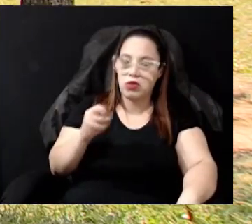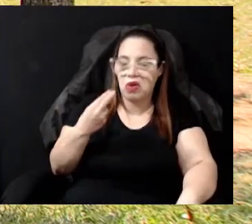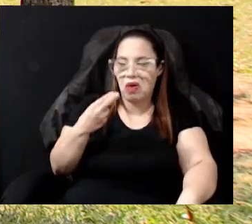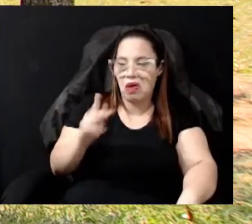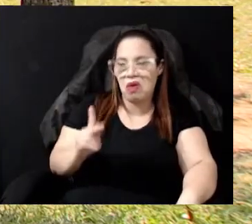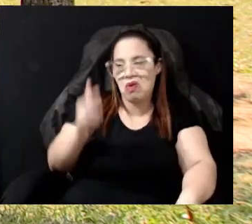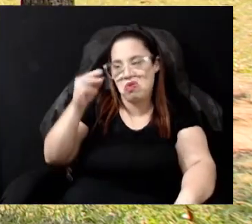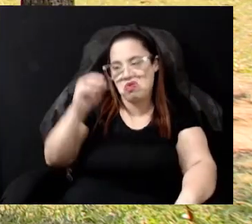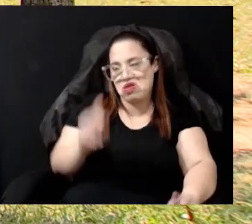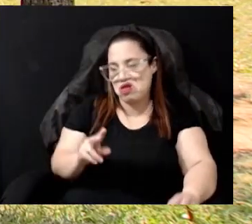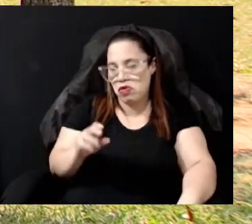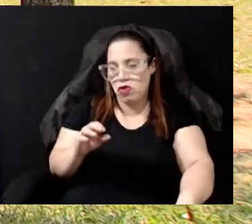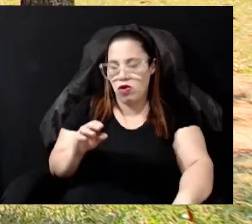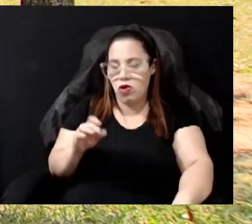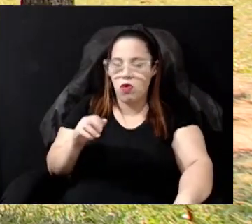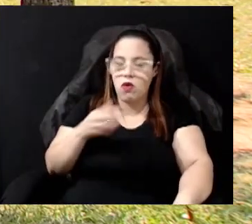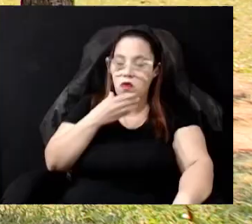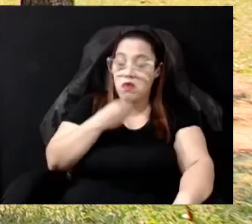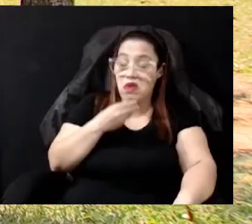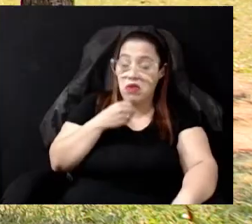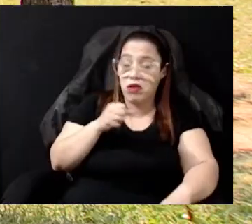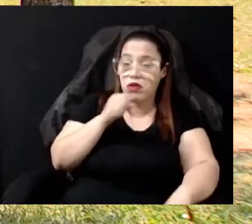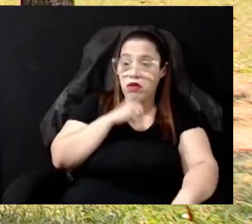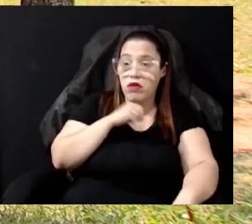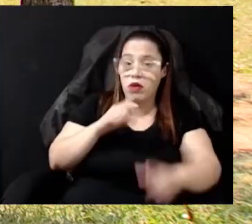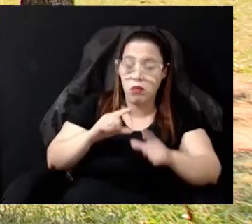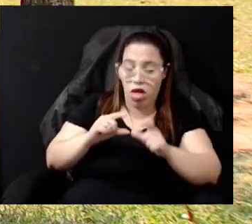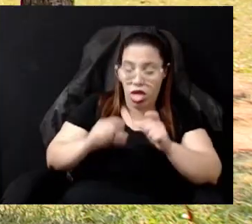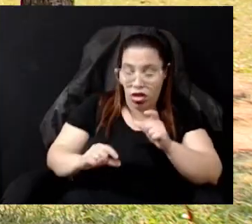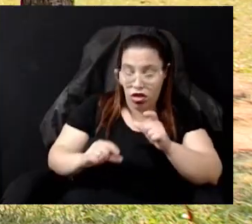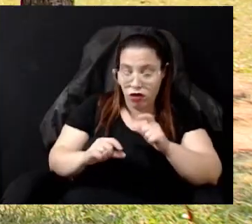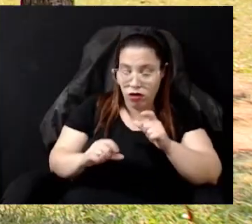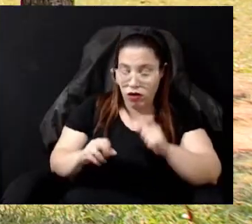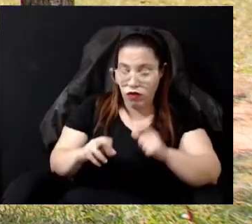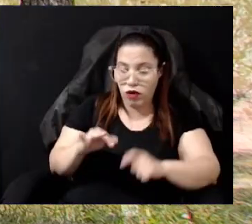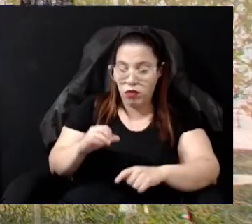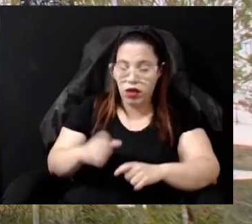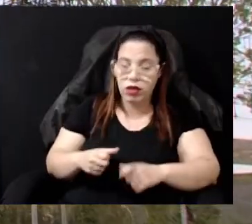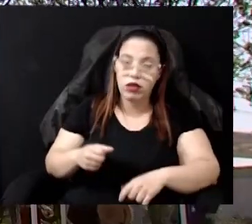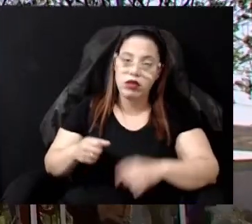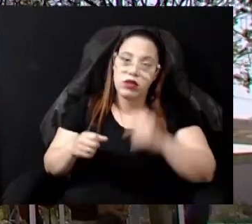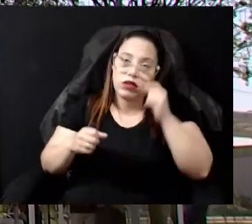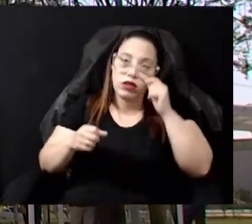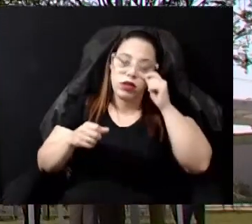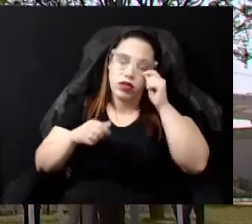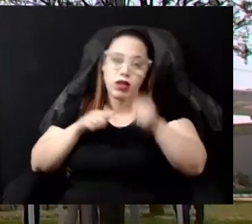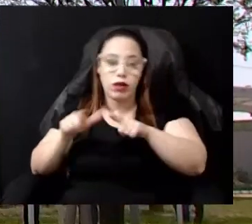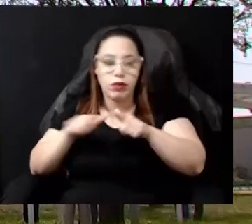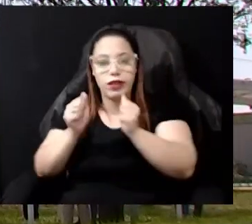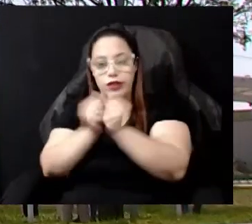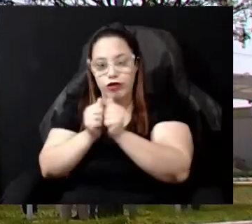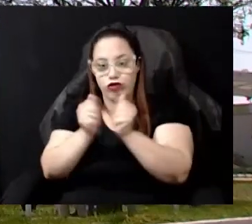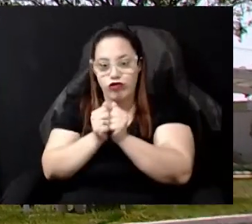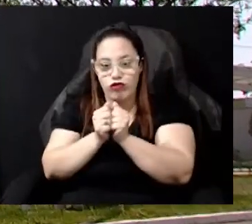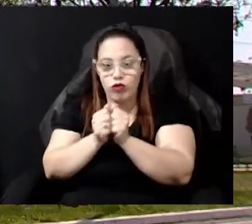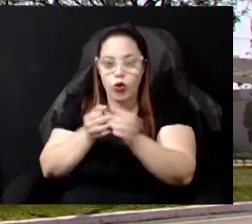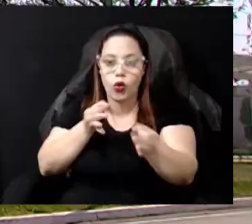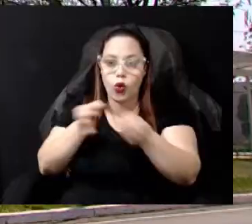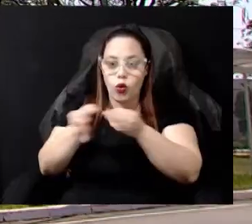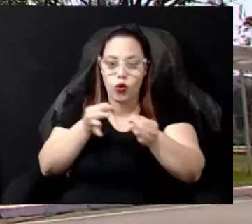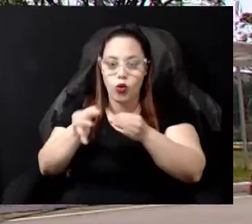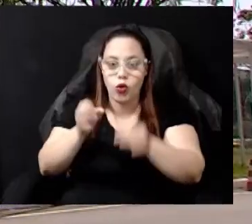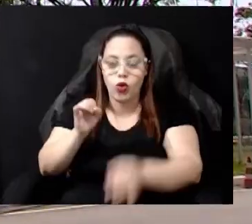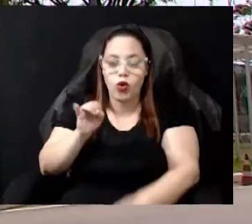mais leve e a fêmea é um pouco mais pesada. E ela trabalha junto com a gente aí para estar fazendo controle não só em Viracopos, mas em